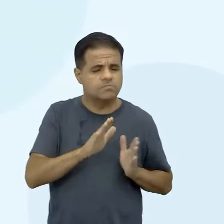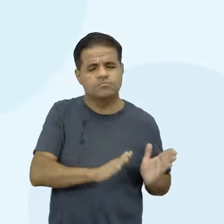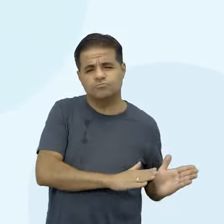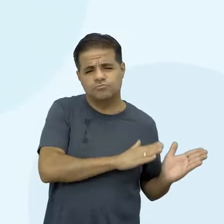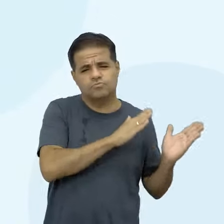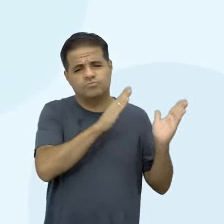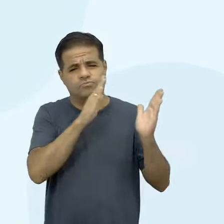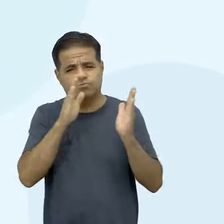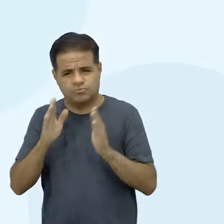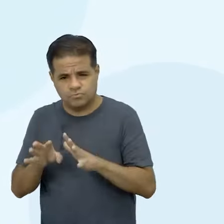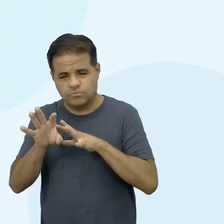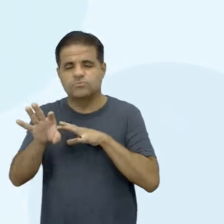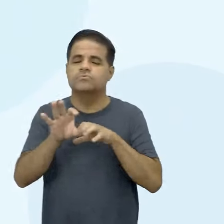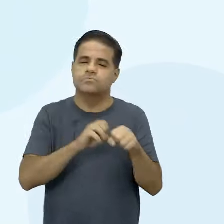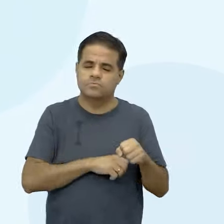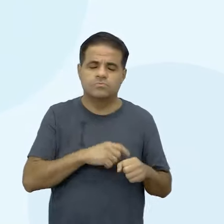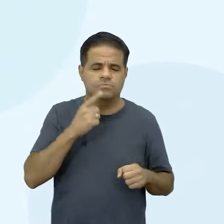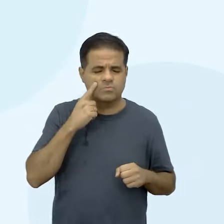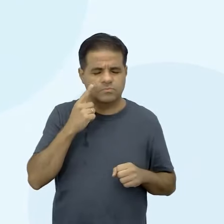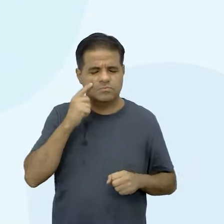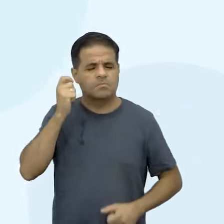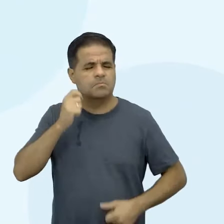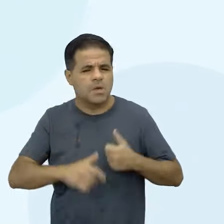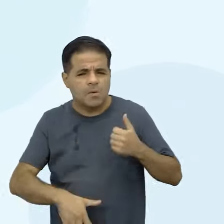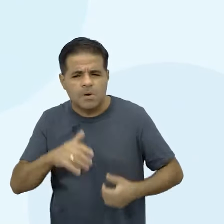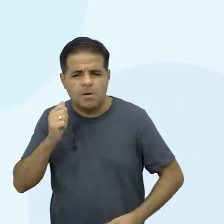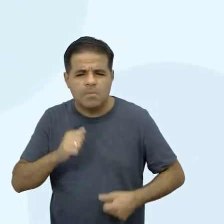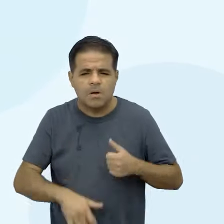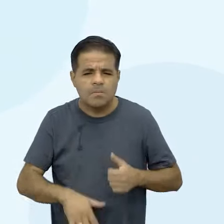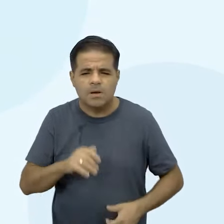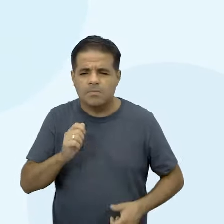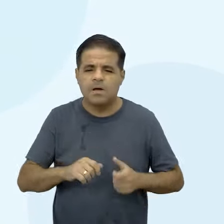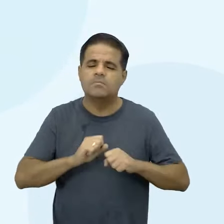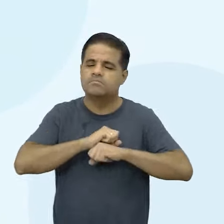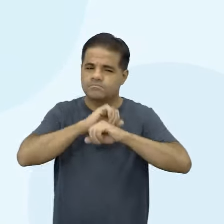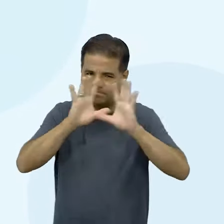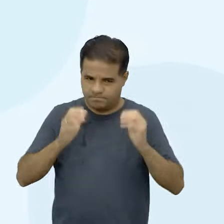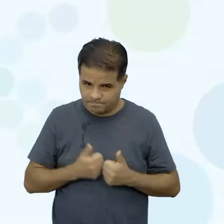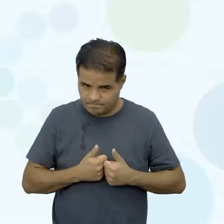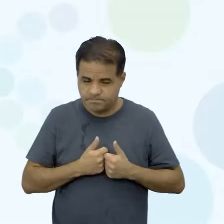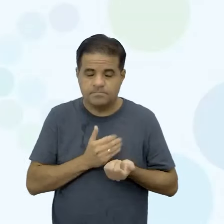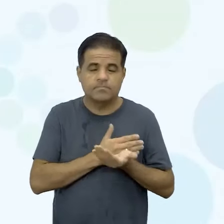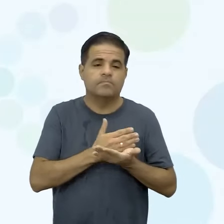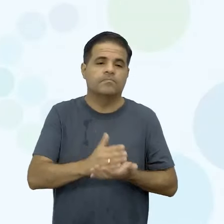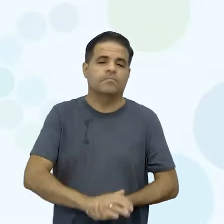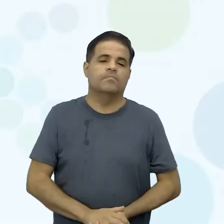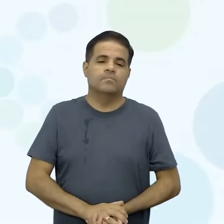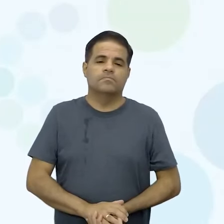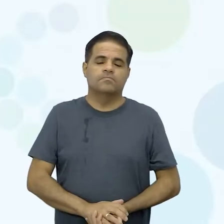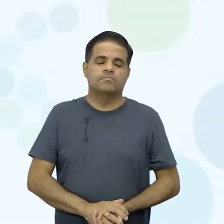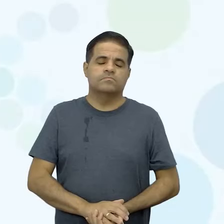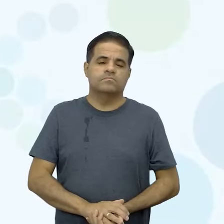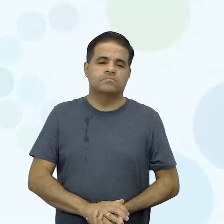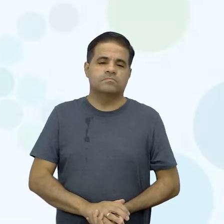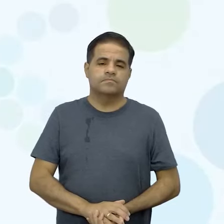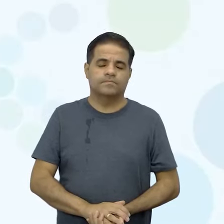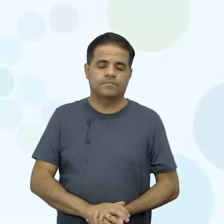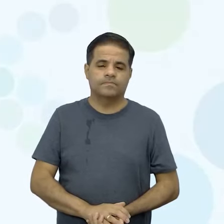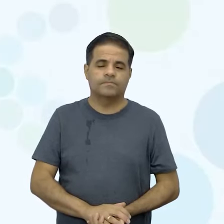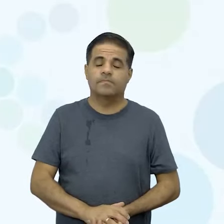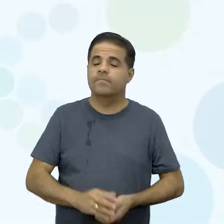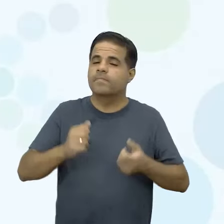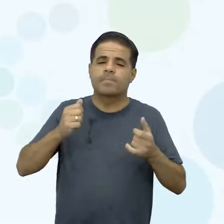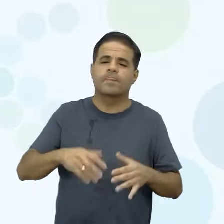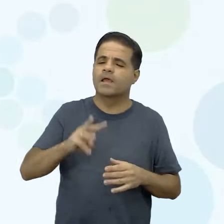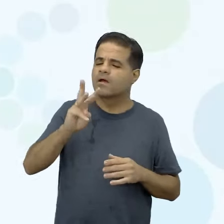aqui dessa formação a gente vai destrinchar isso para ficar mais claro para todo mundo, tá bom? E para começar, então, Vanderlei, conta pra